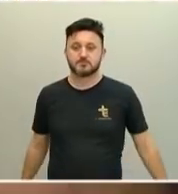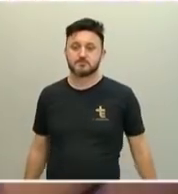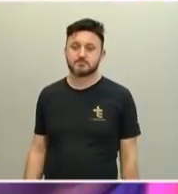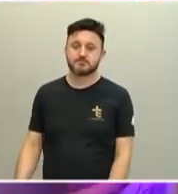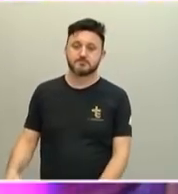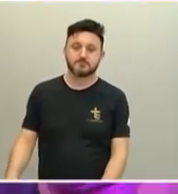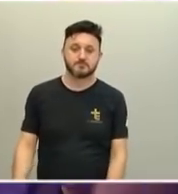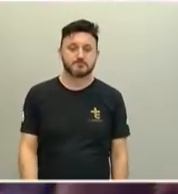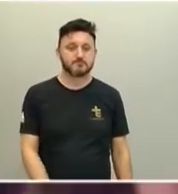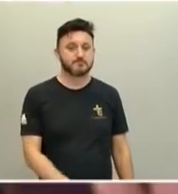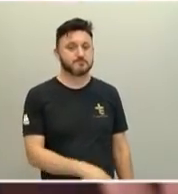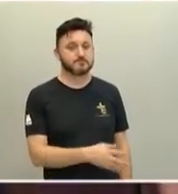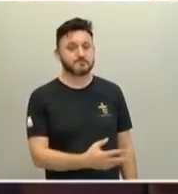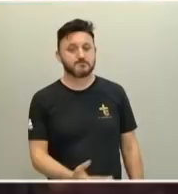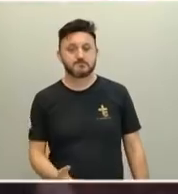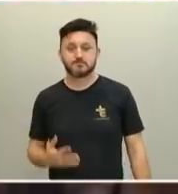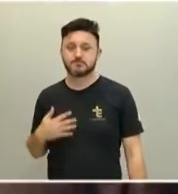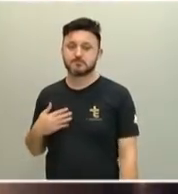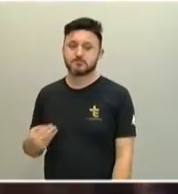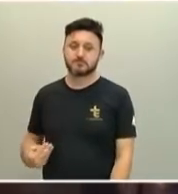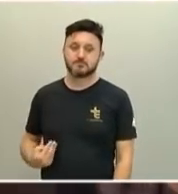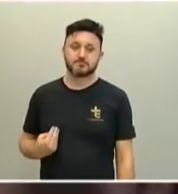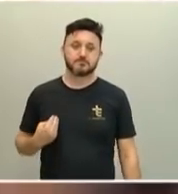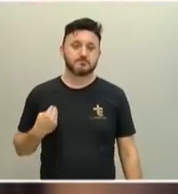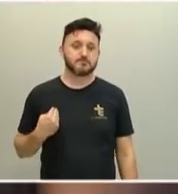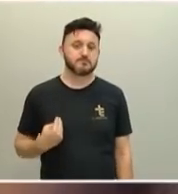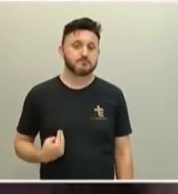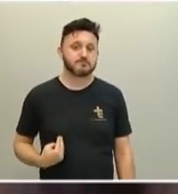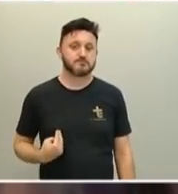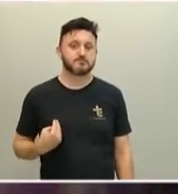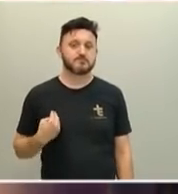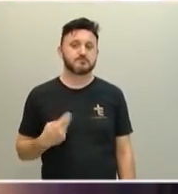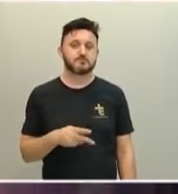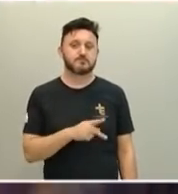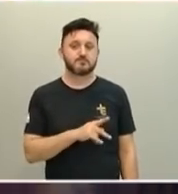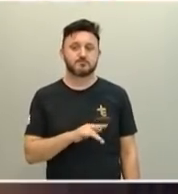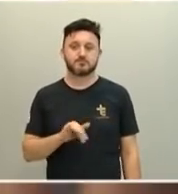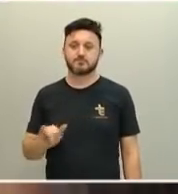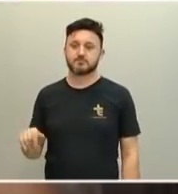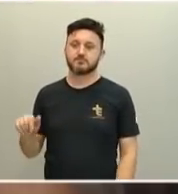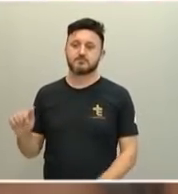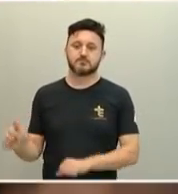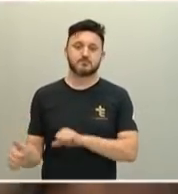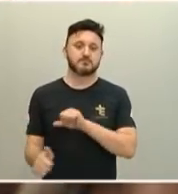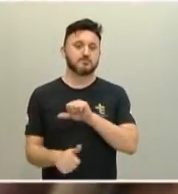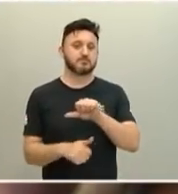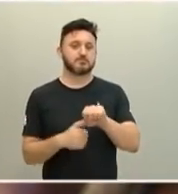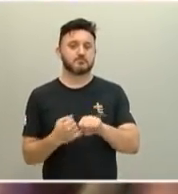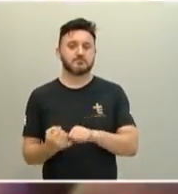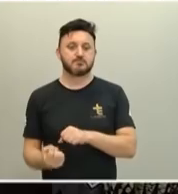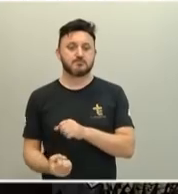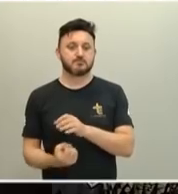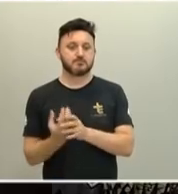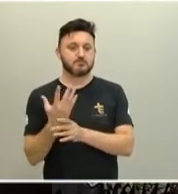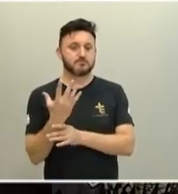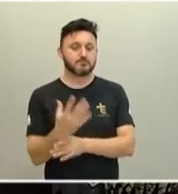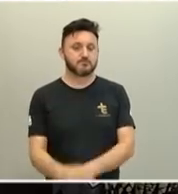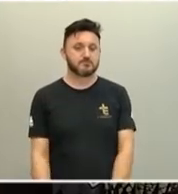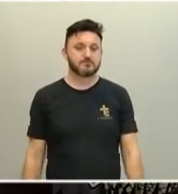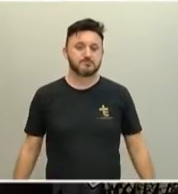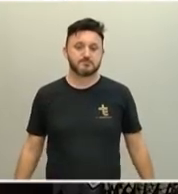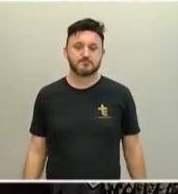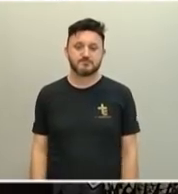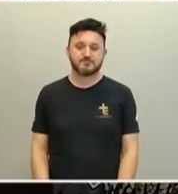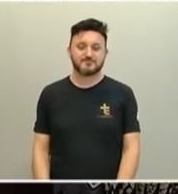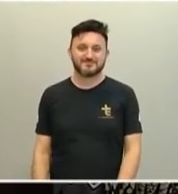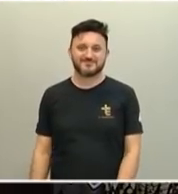florirá. Acredita. O meu deserto florirá. As vozes,